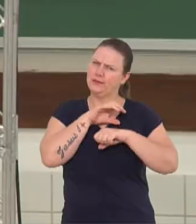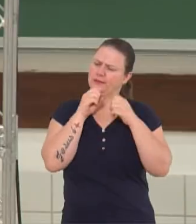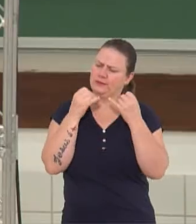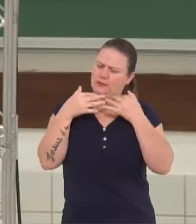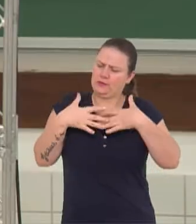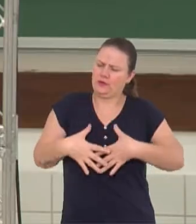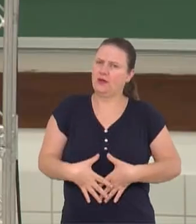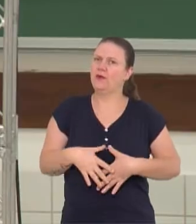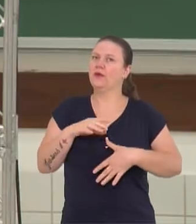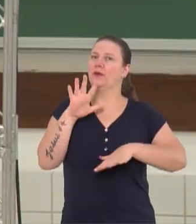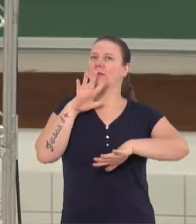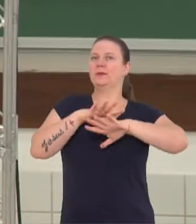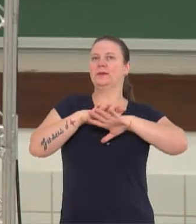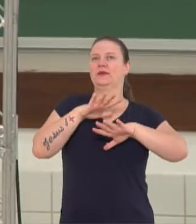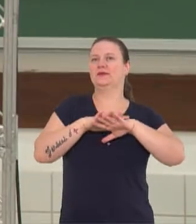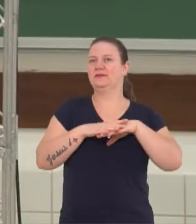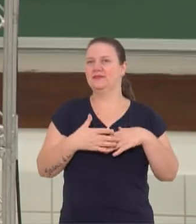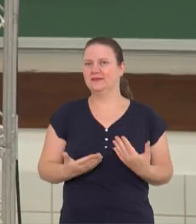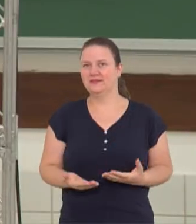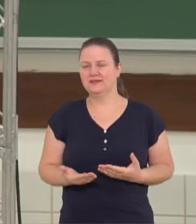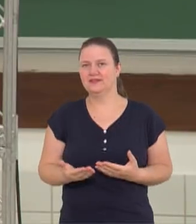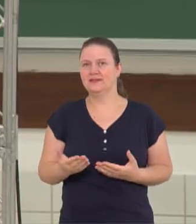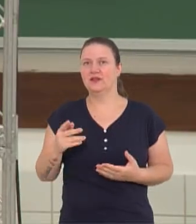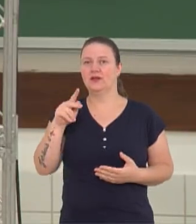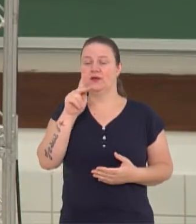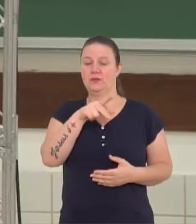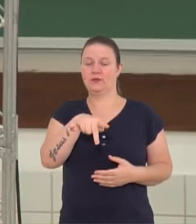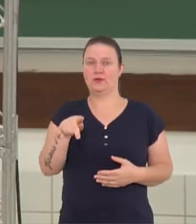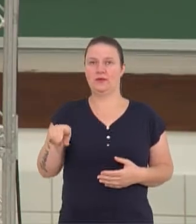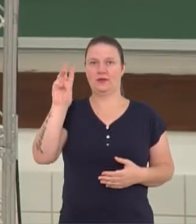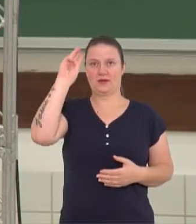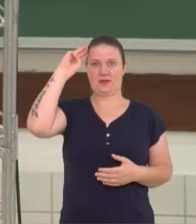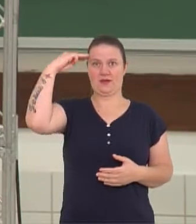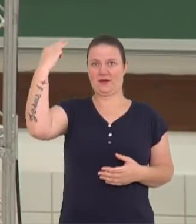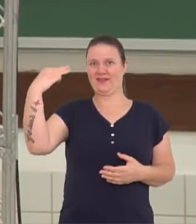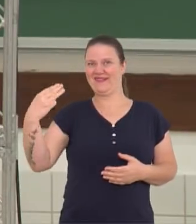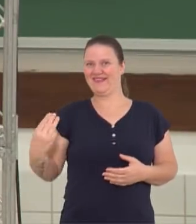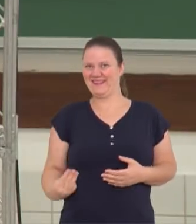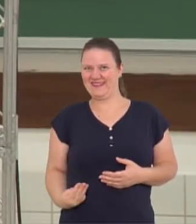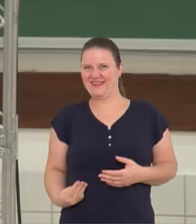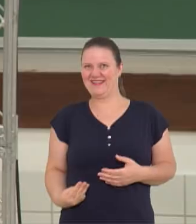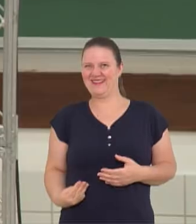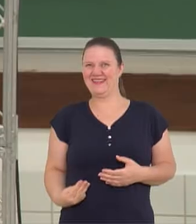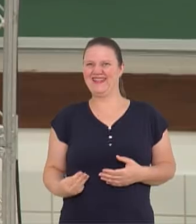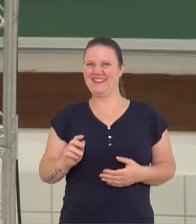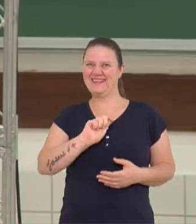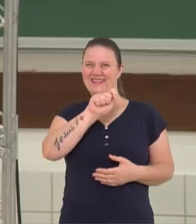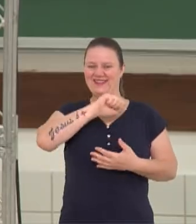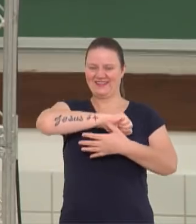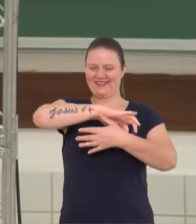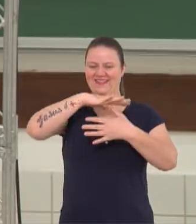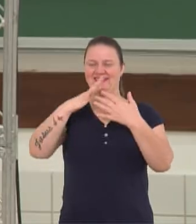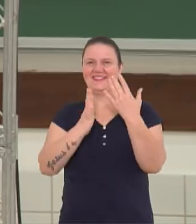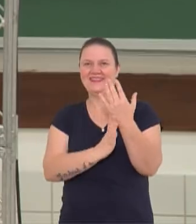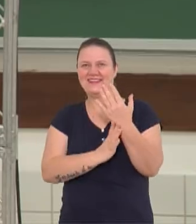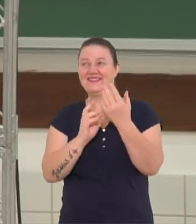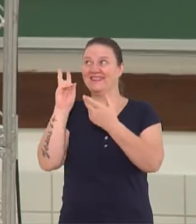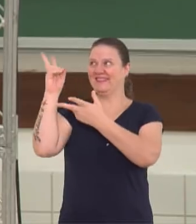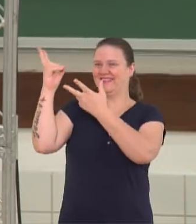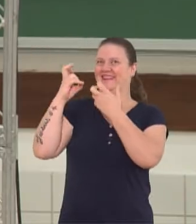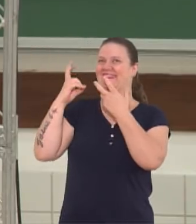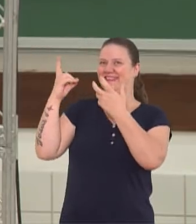sobre matemática. Meu nome, professora Marita, e o meu sinal, ele é assim,